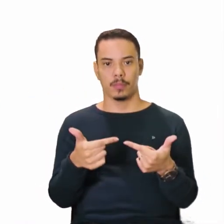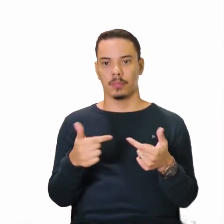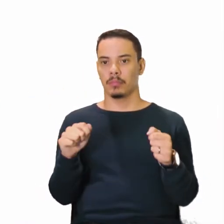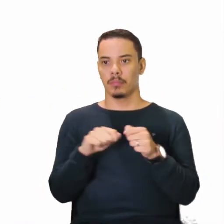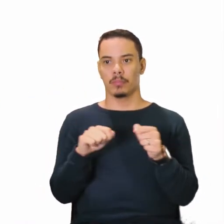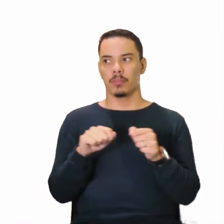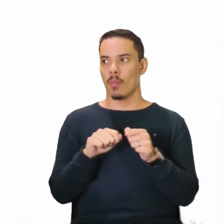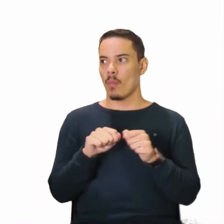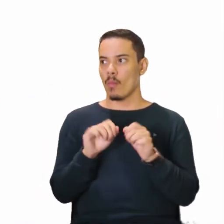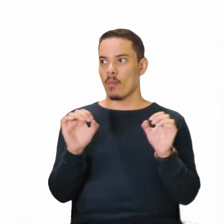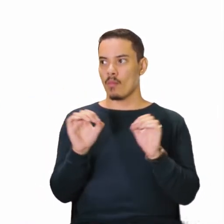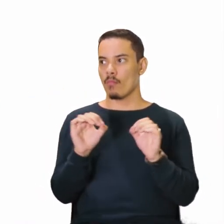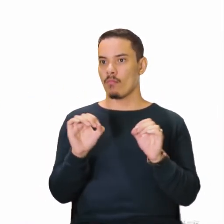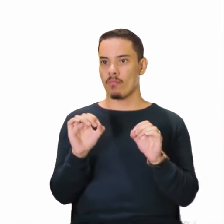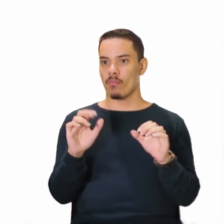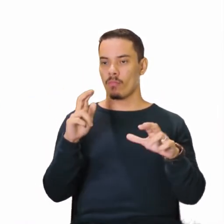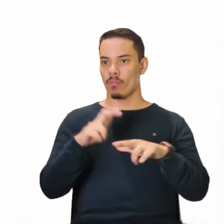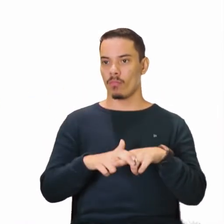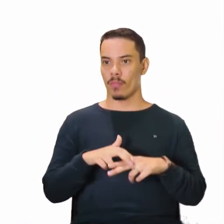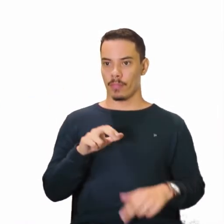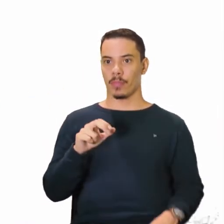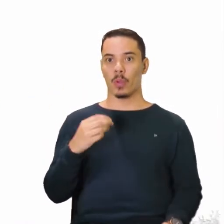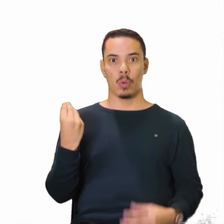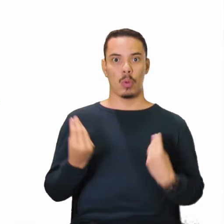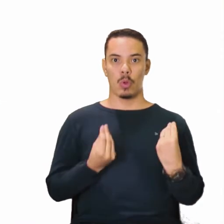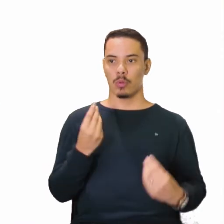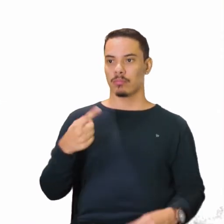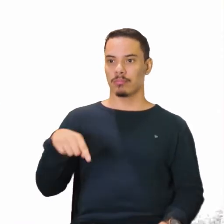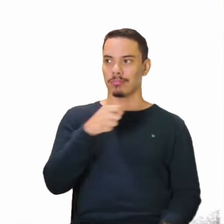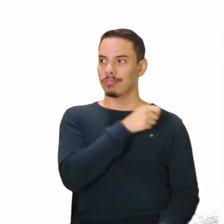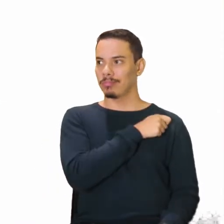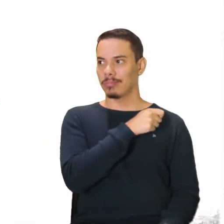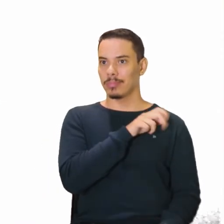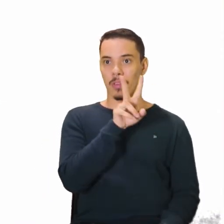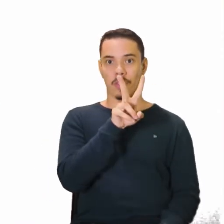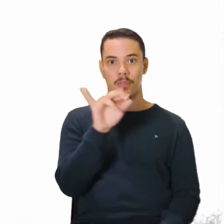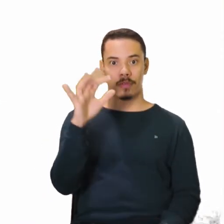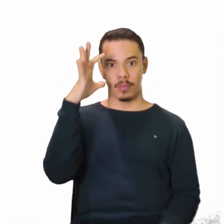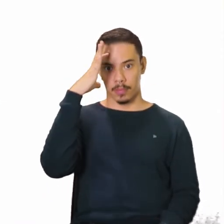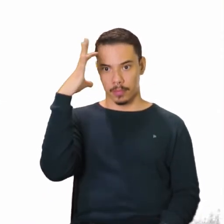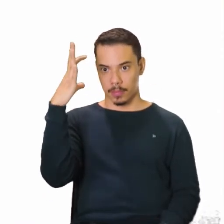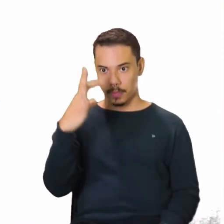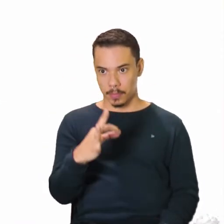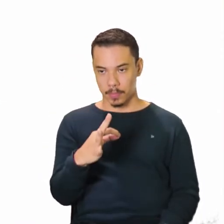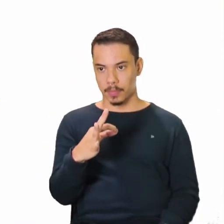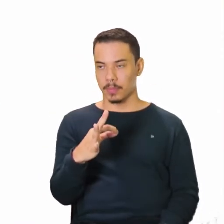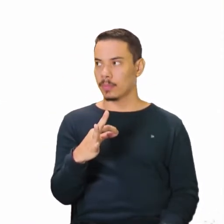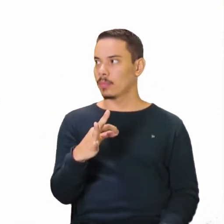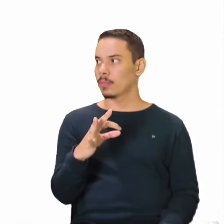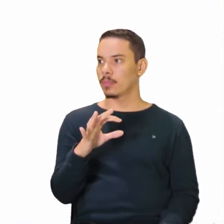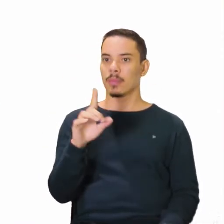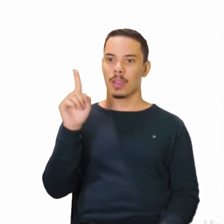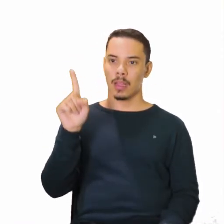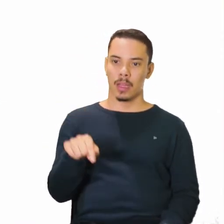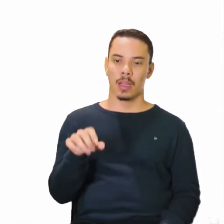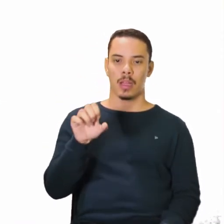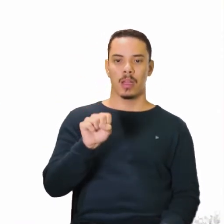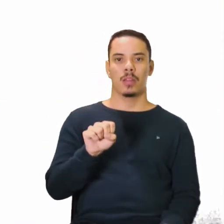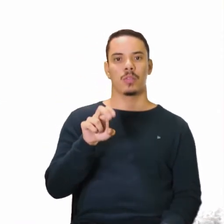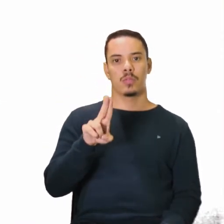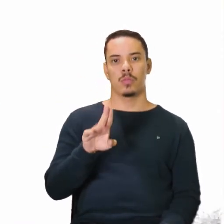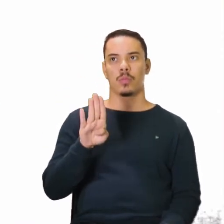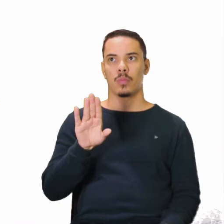a fazer. Ok. Como é que o nosso estudante vai entender que é subordinada